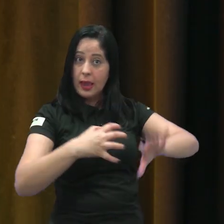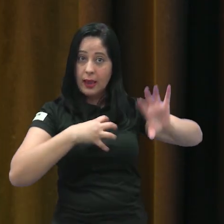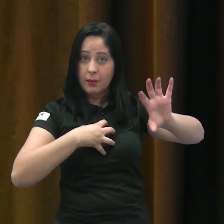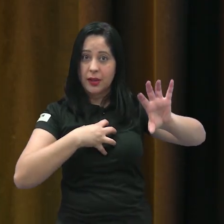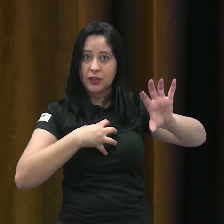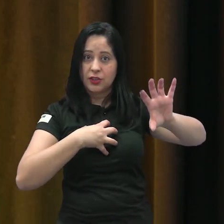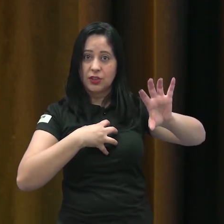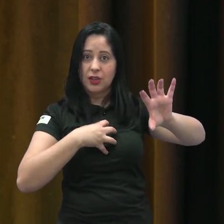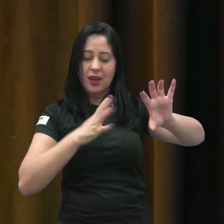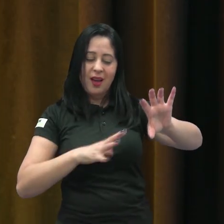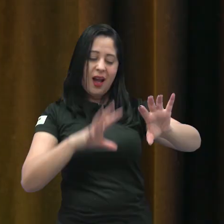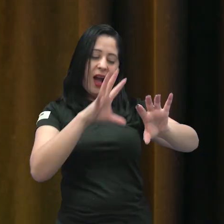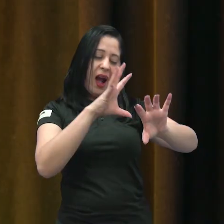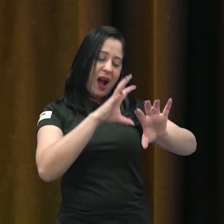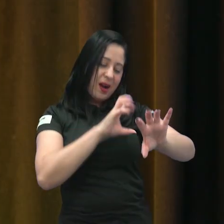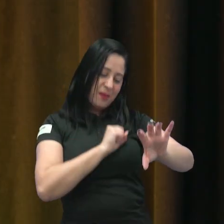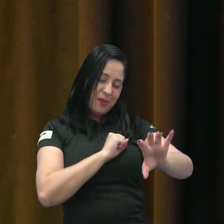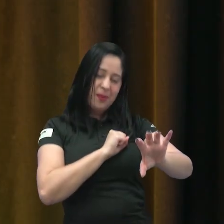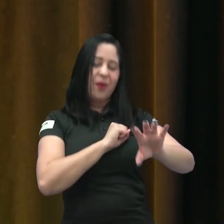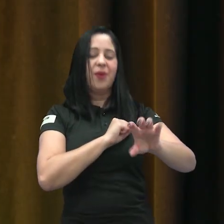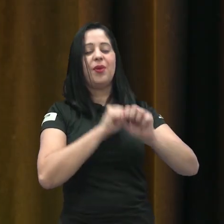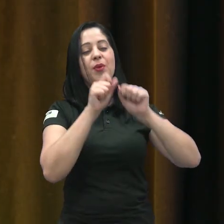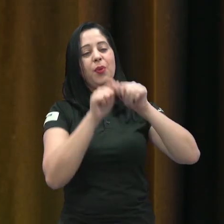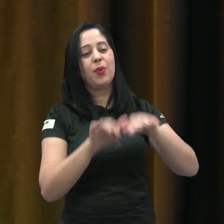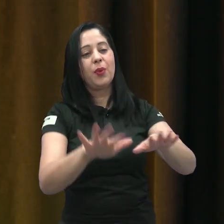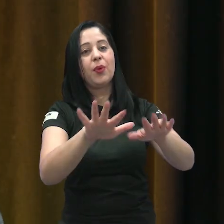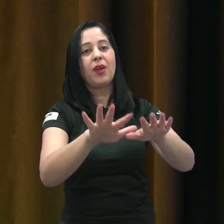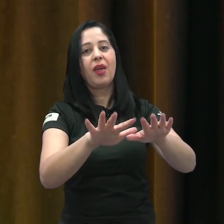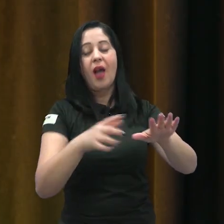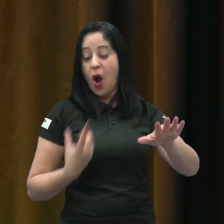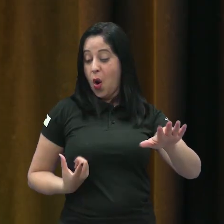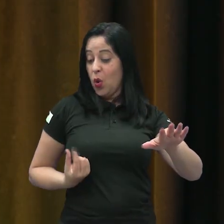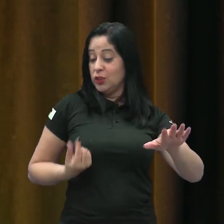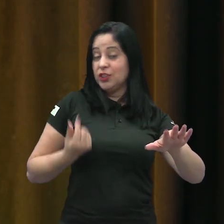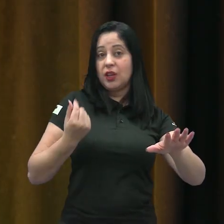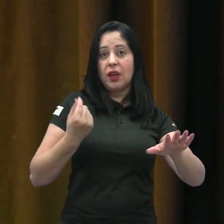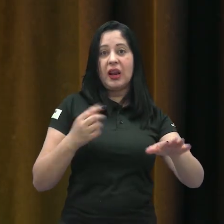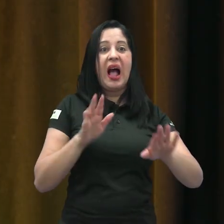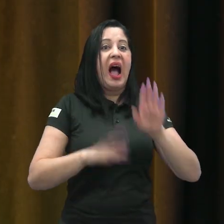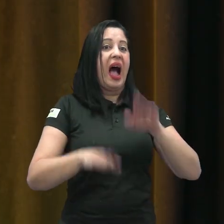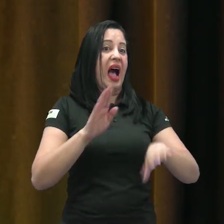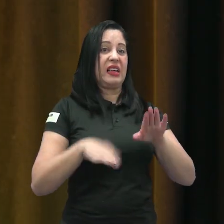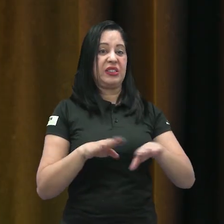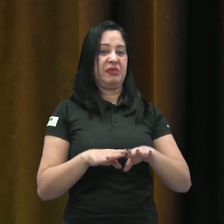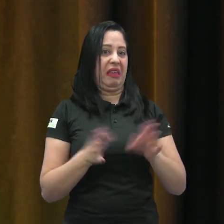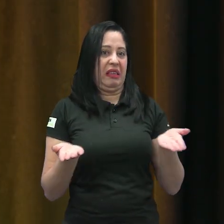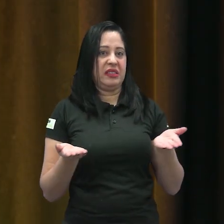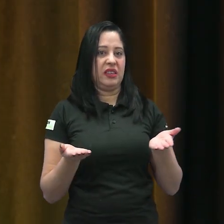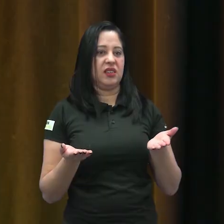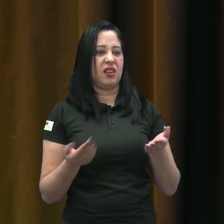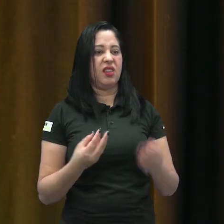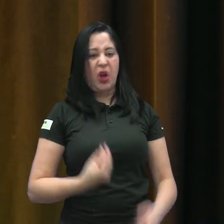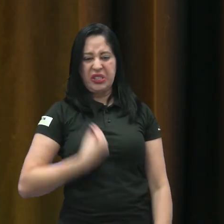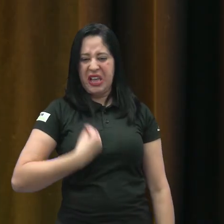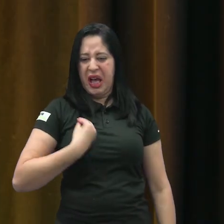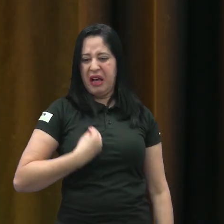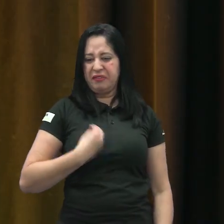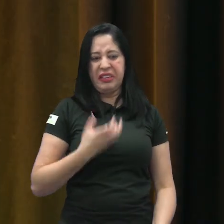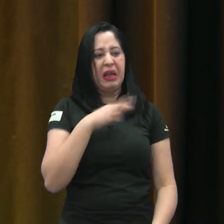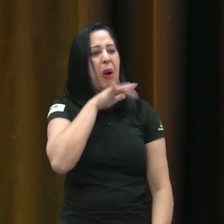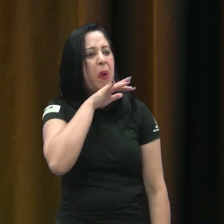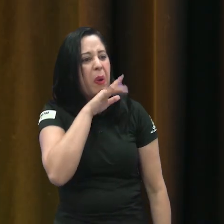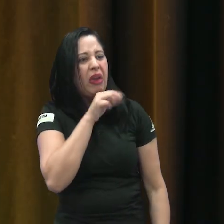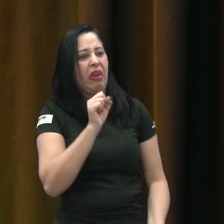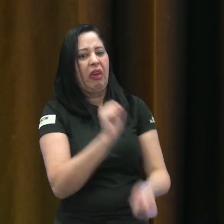está tendo amor, o amor traz dinheiro. Às vezes a pessoa fala, nossa, minhas coisas travou. Eu falo, tá na raiva. Às vezes a pessoa